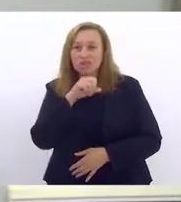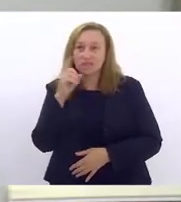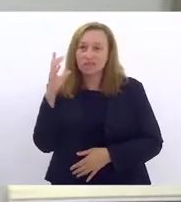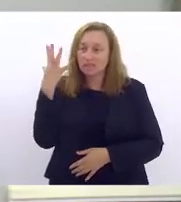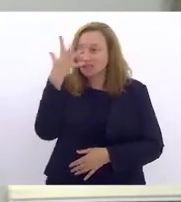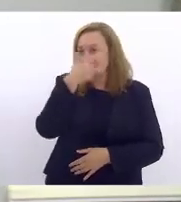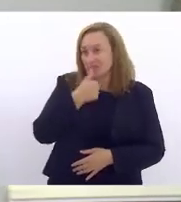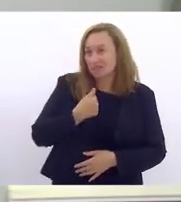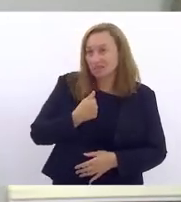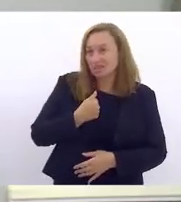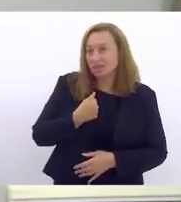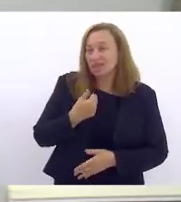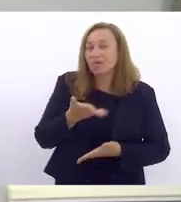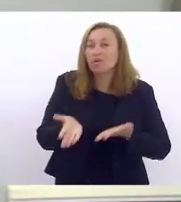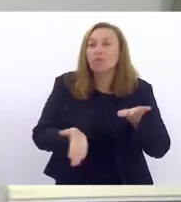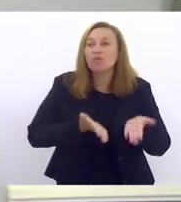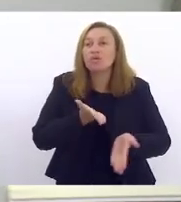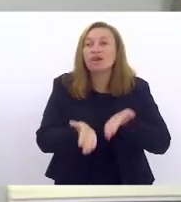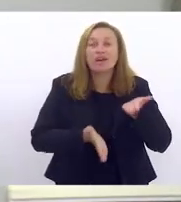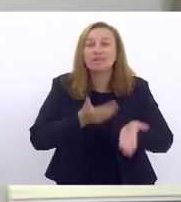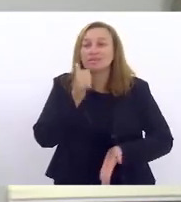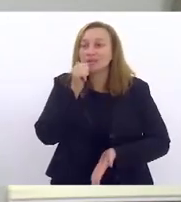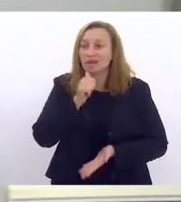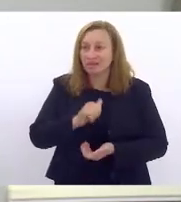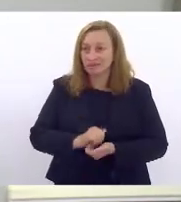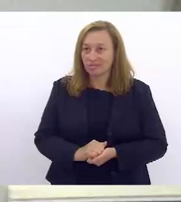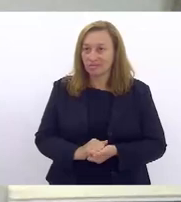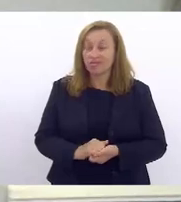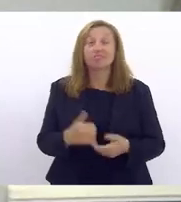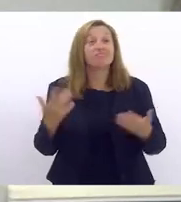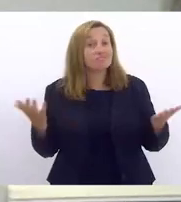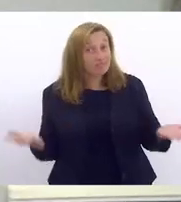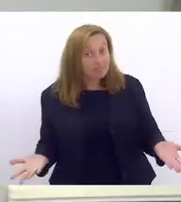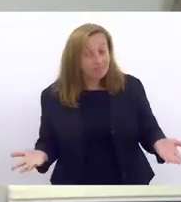Ela nasceu para cuidar da mulher. Então,